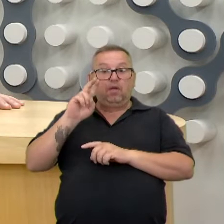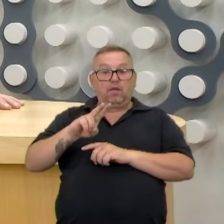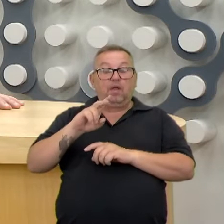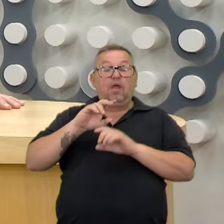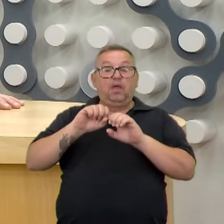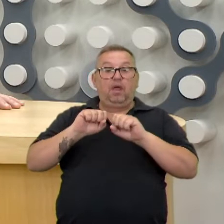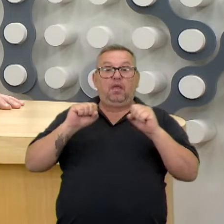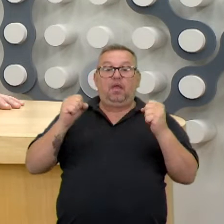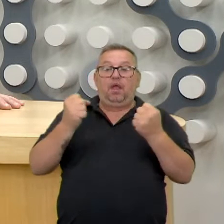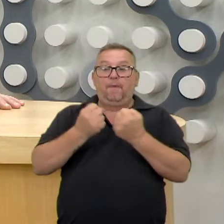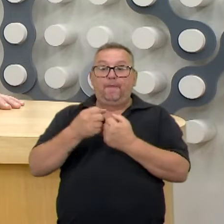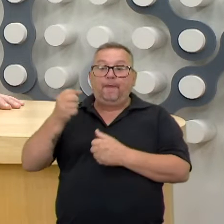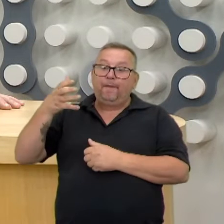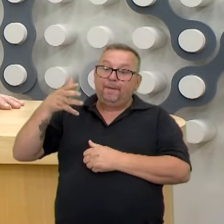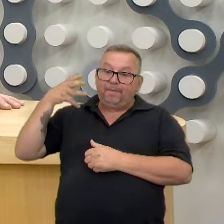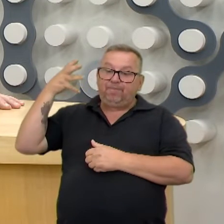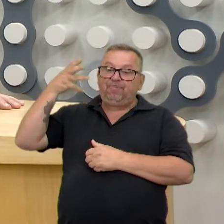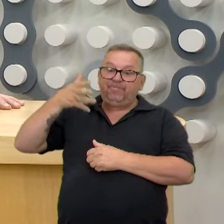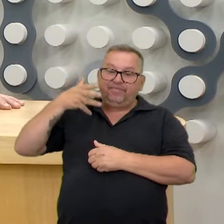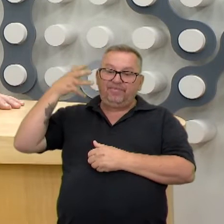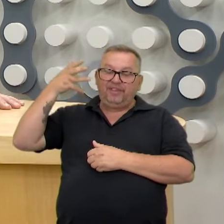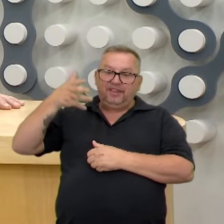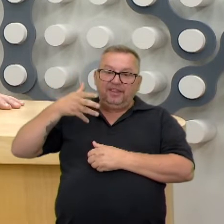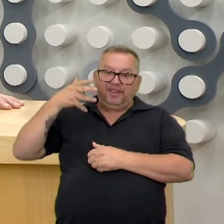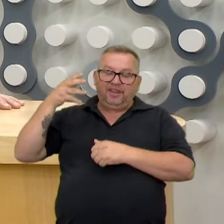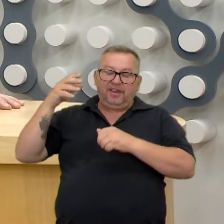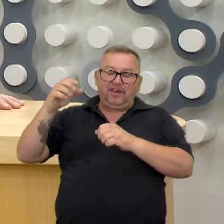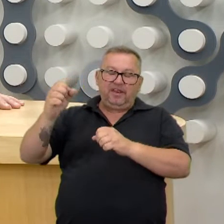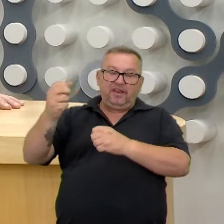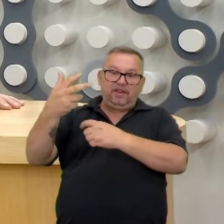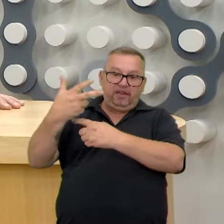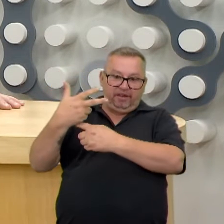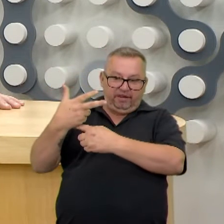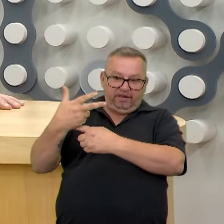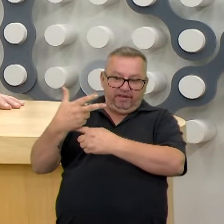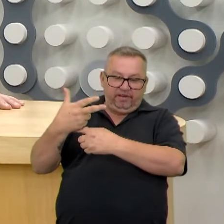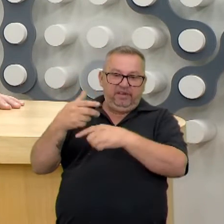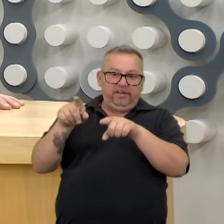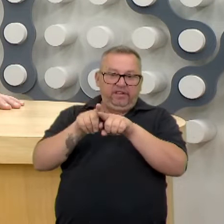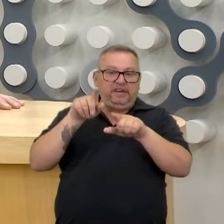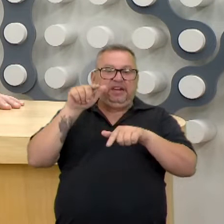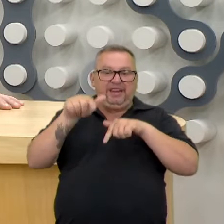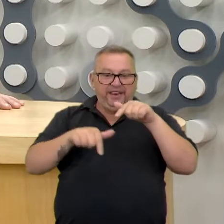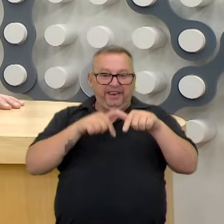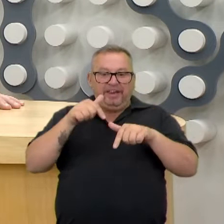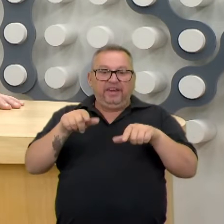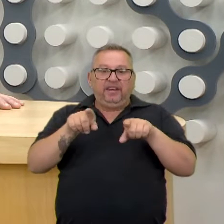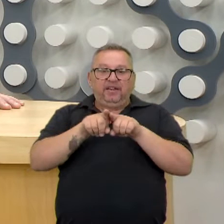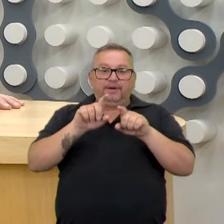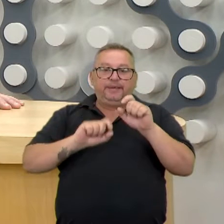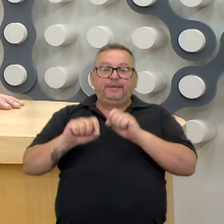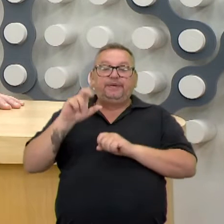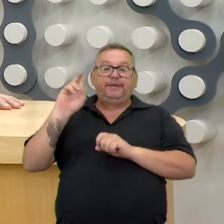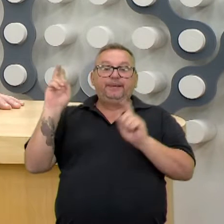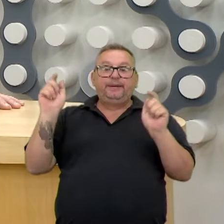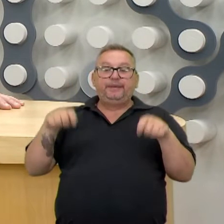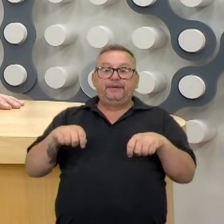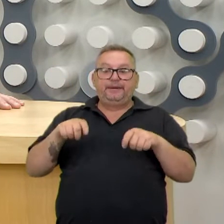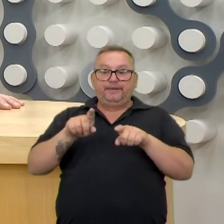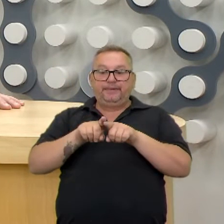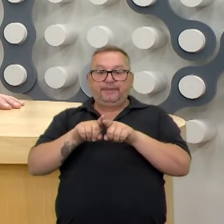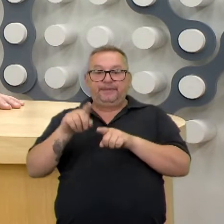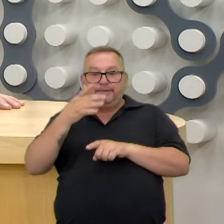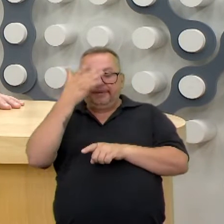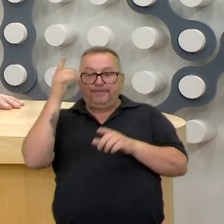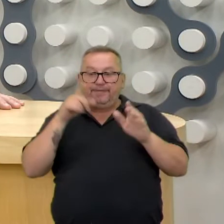seminários, palestras, conferências e prestação de serviços. E aí, formar e capacitar quadros para